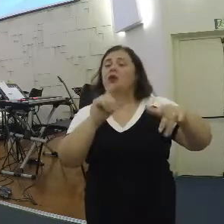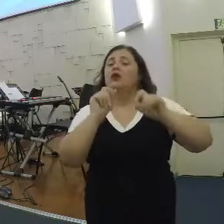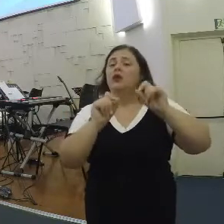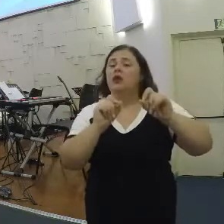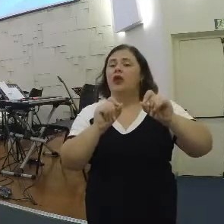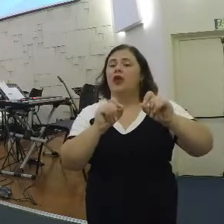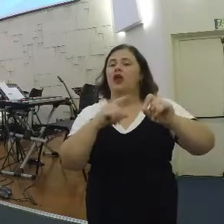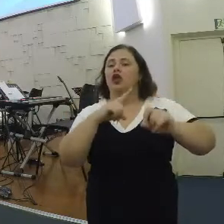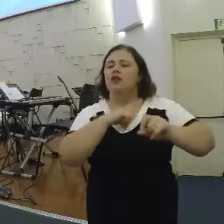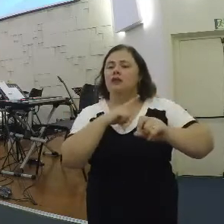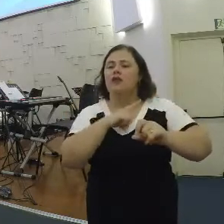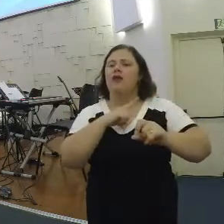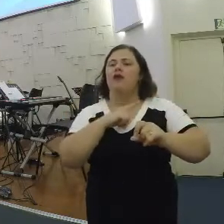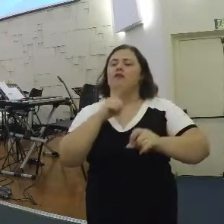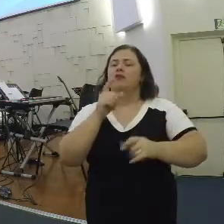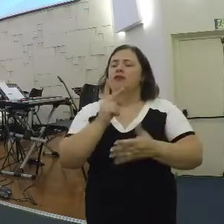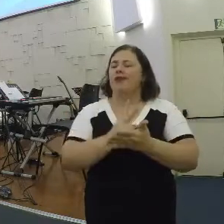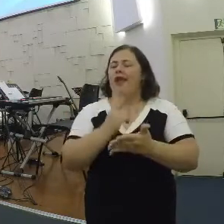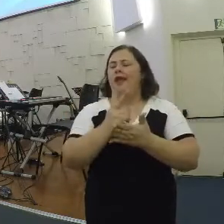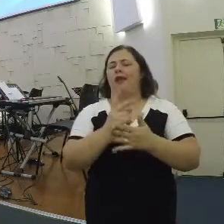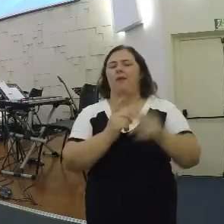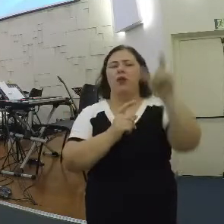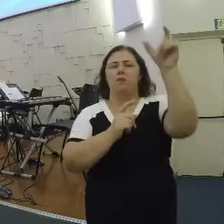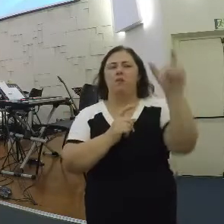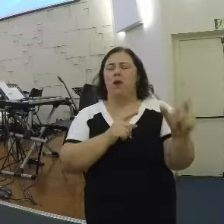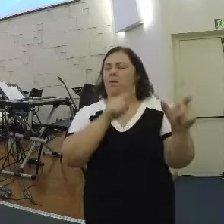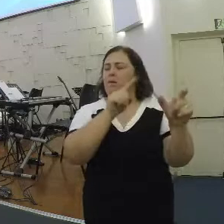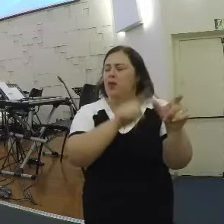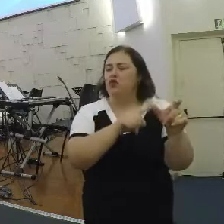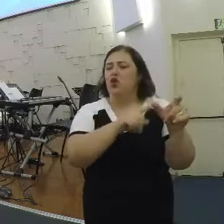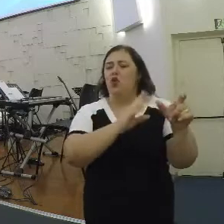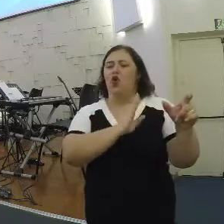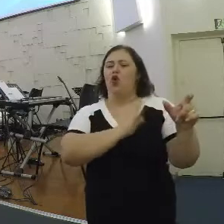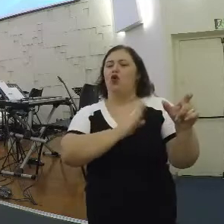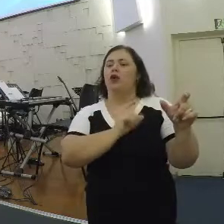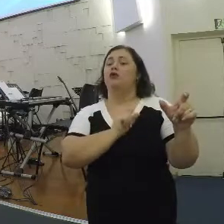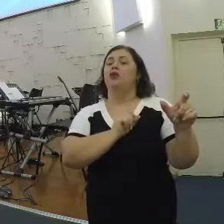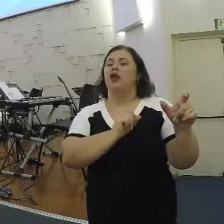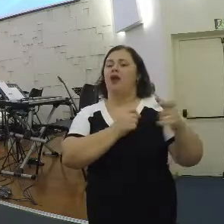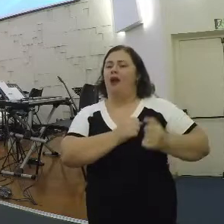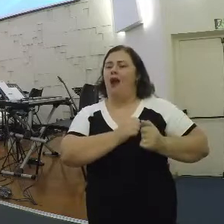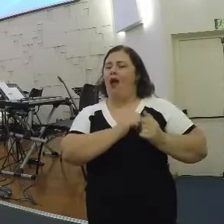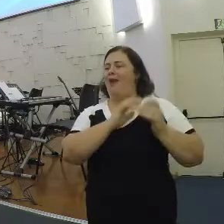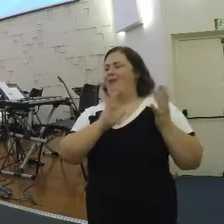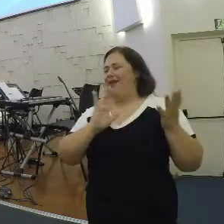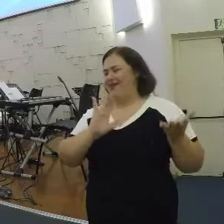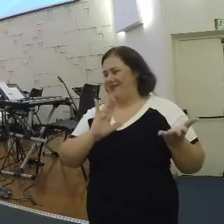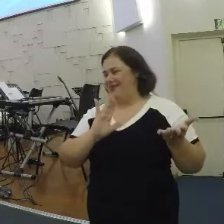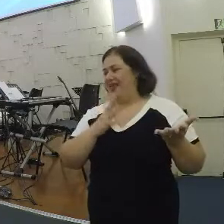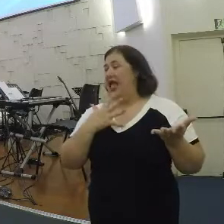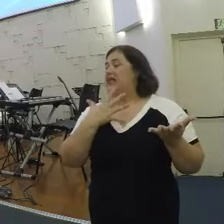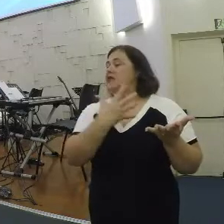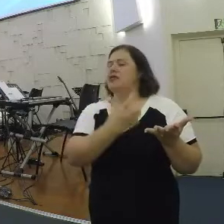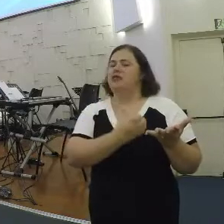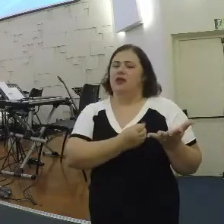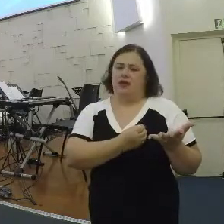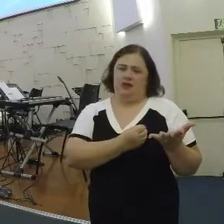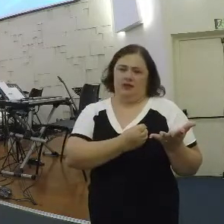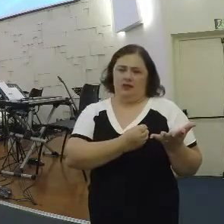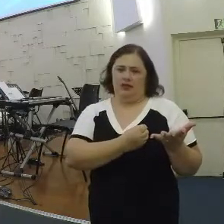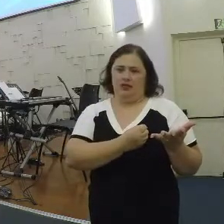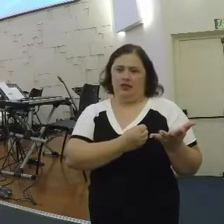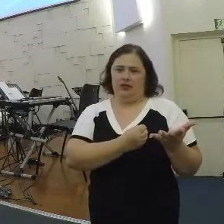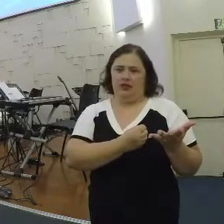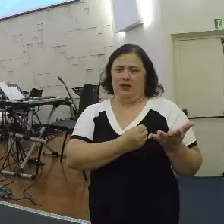esse mencionado por Jesus ultimamente, o coração bom, a boa terra